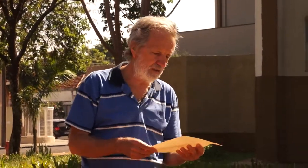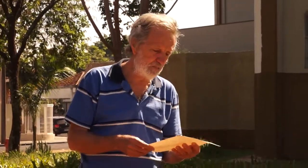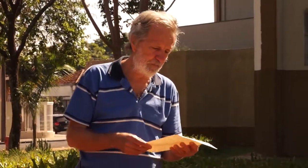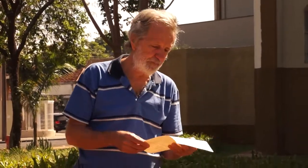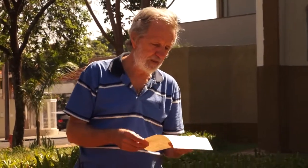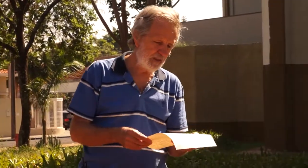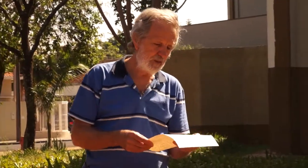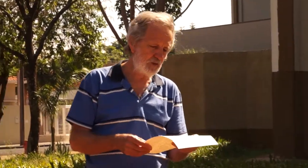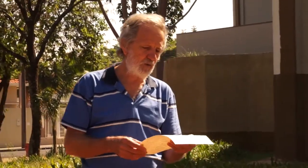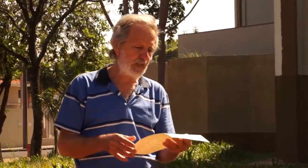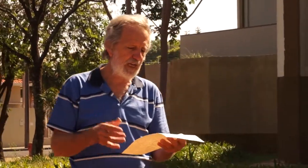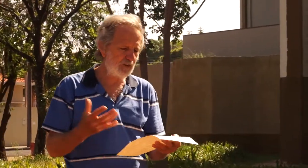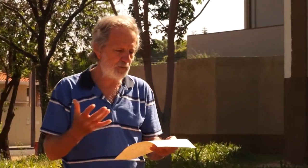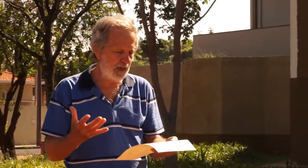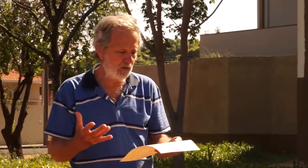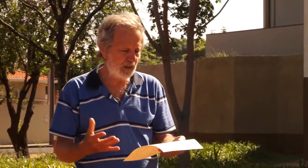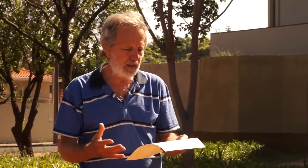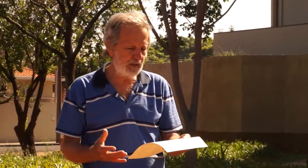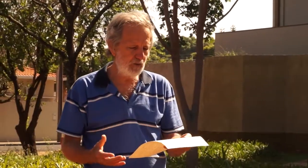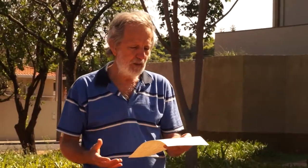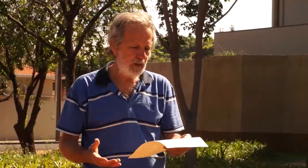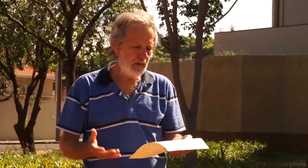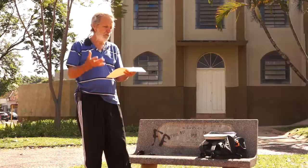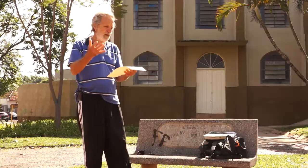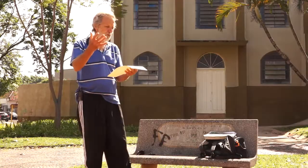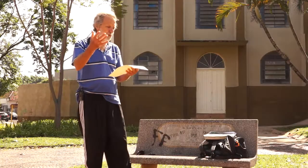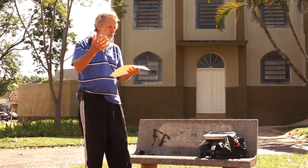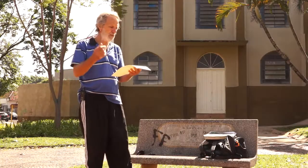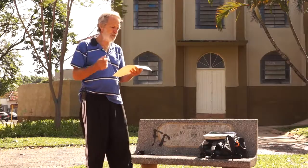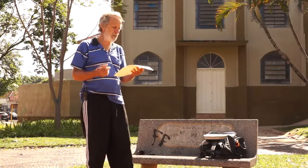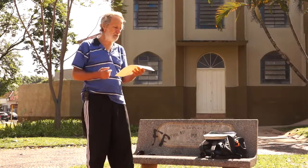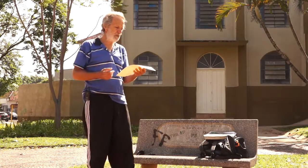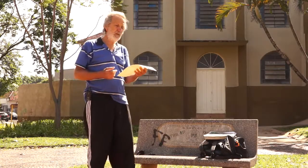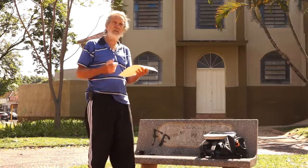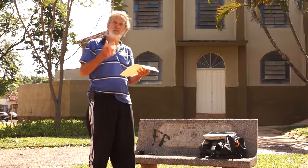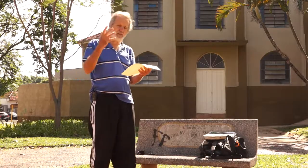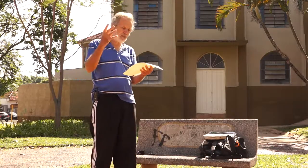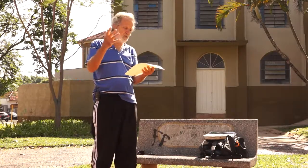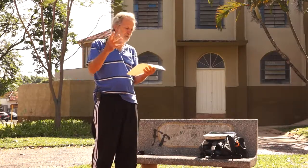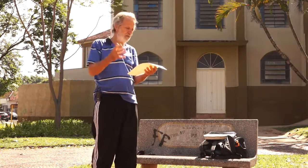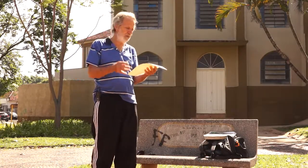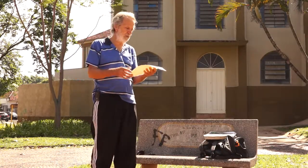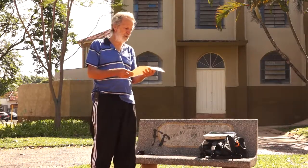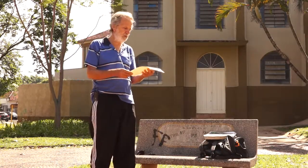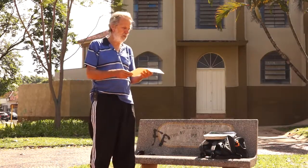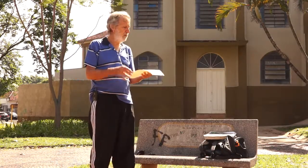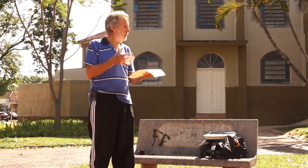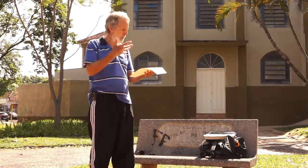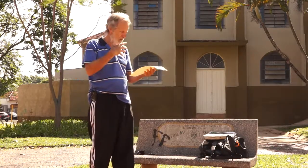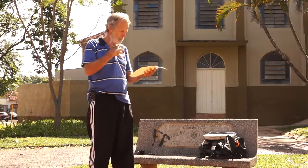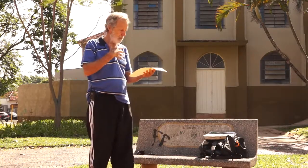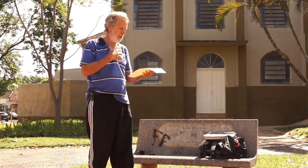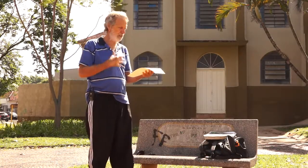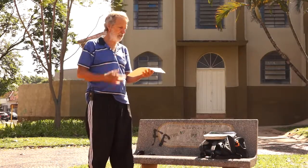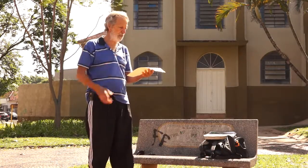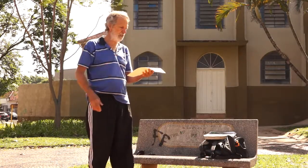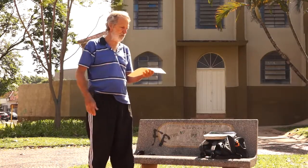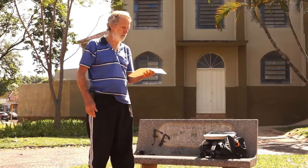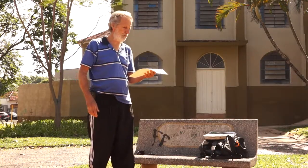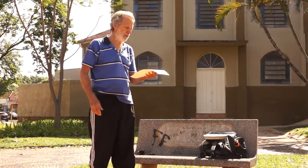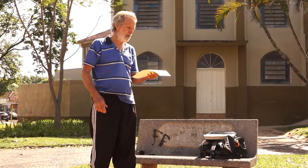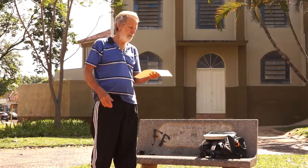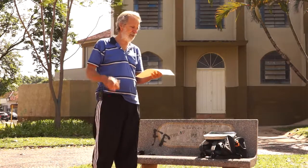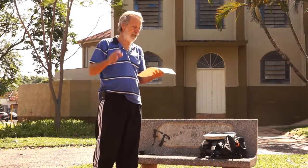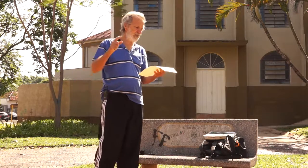de lirismo. Sou grato, bairro querido, e falo com afeição que você é o preferido deste poeta em